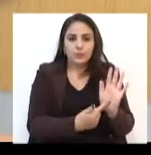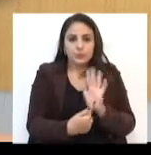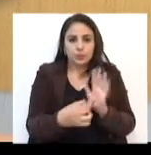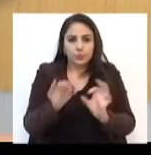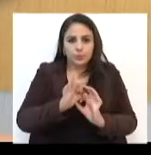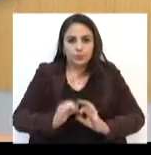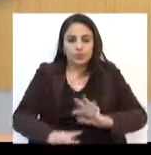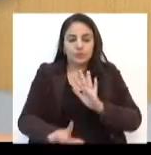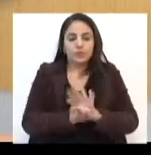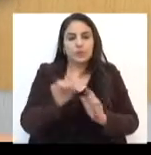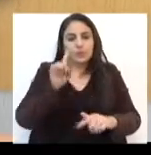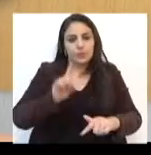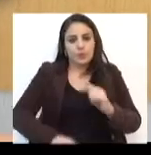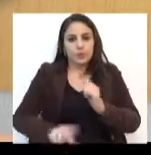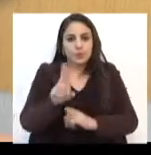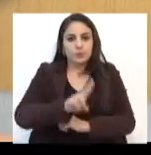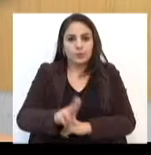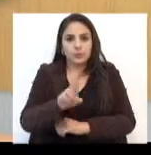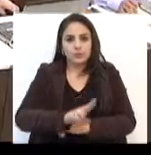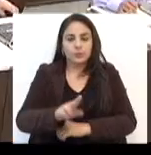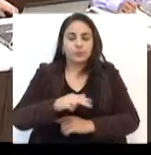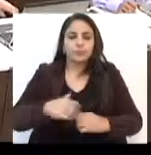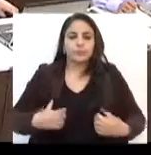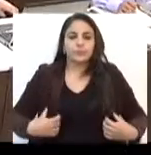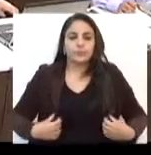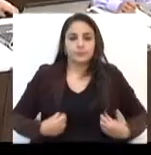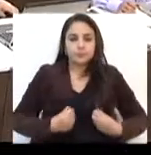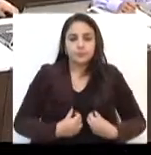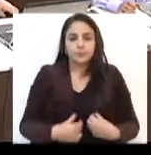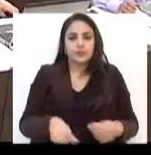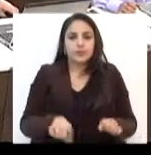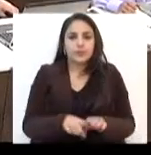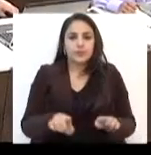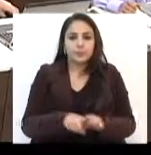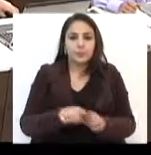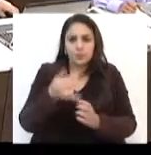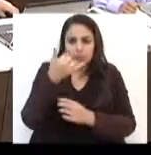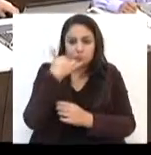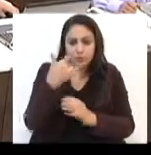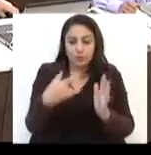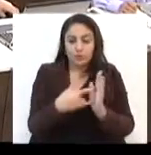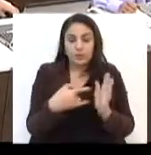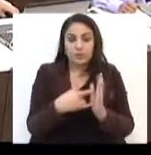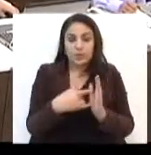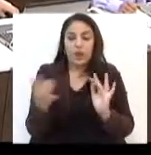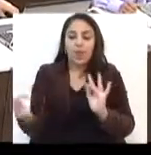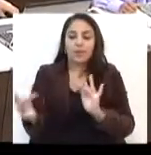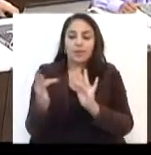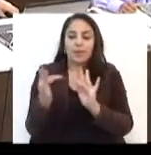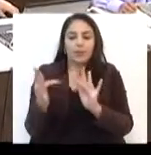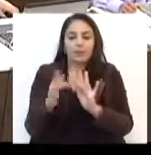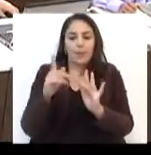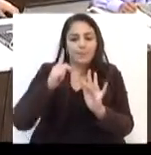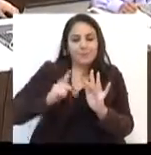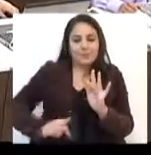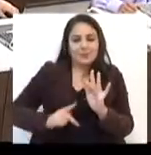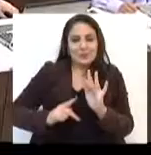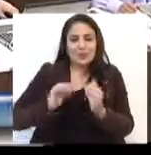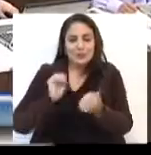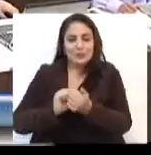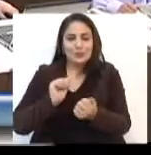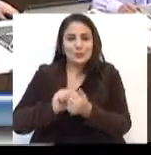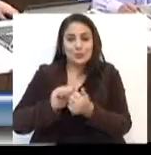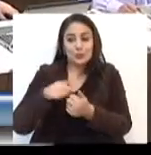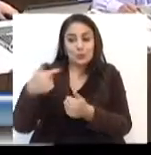lei proibindo o seu funcionamento. Um aplicativo de celular que conecta uma pessoa a um motorista